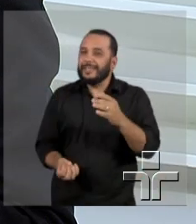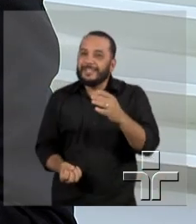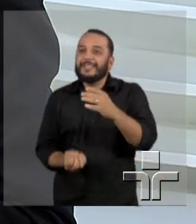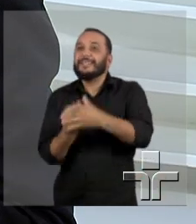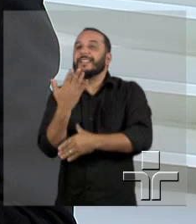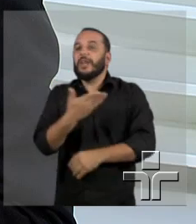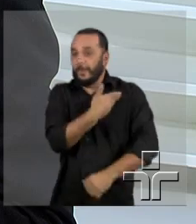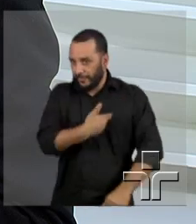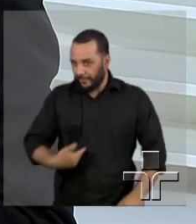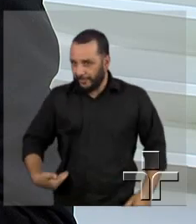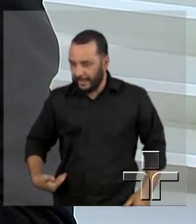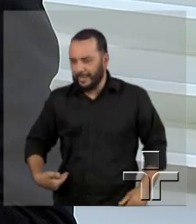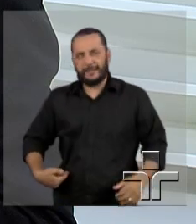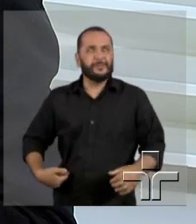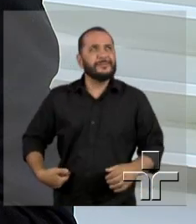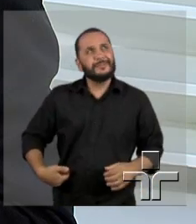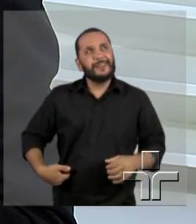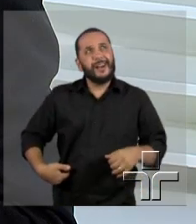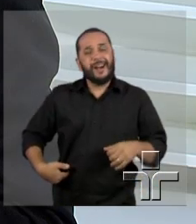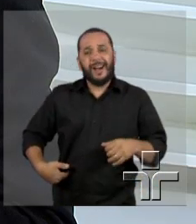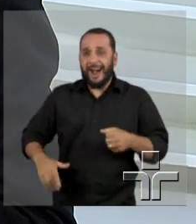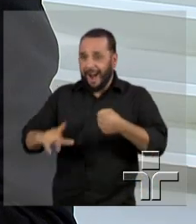artigo